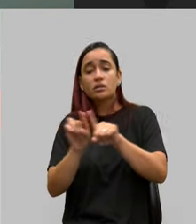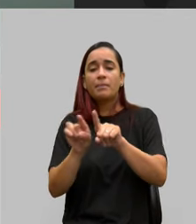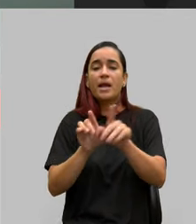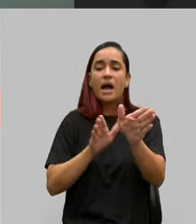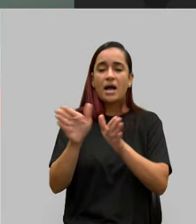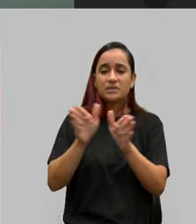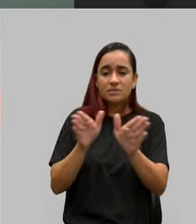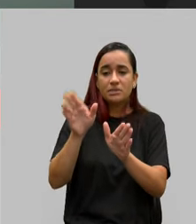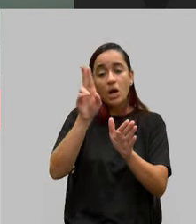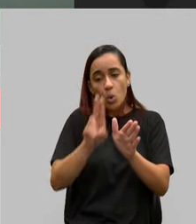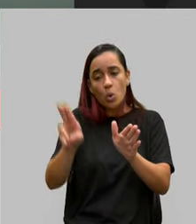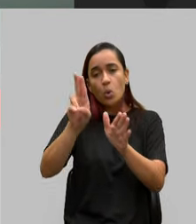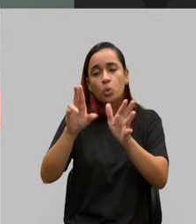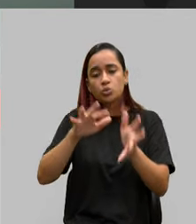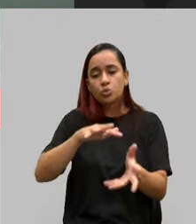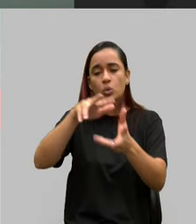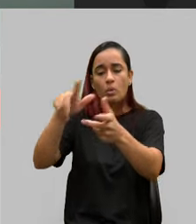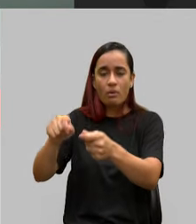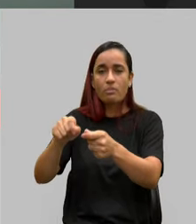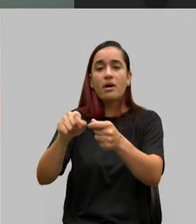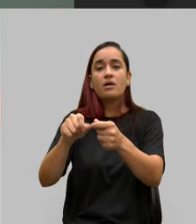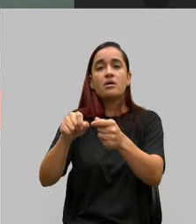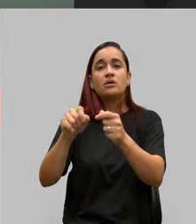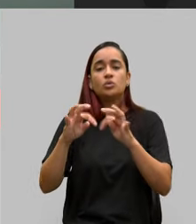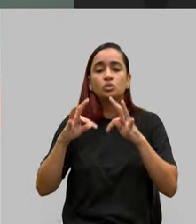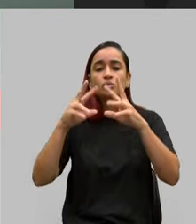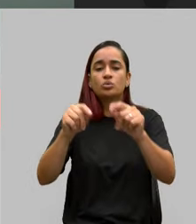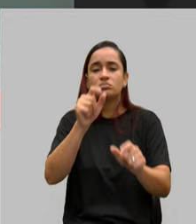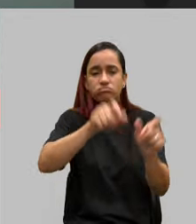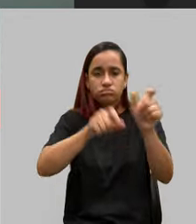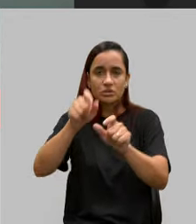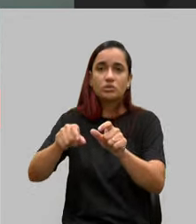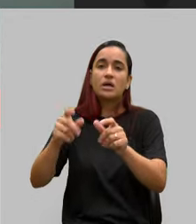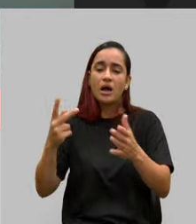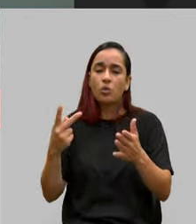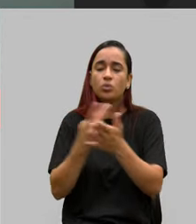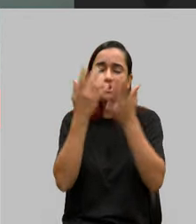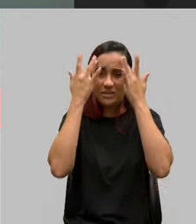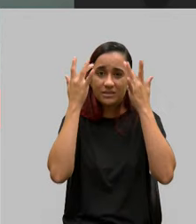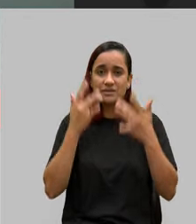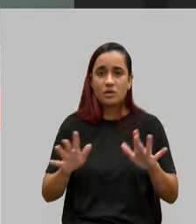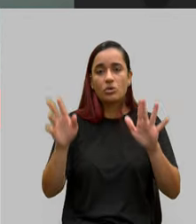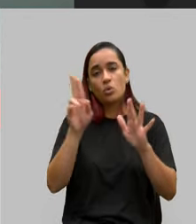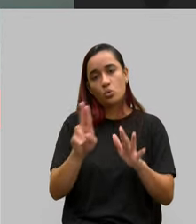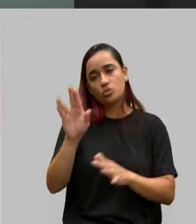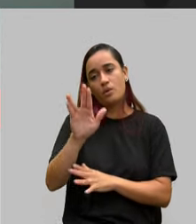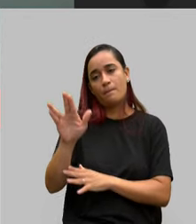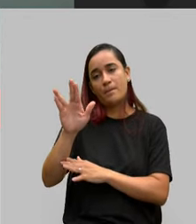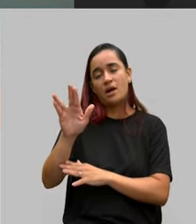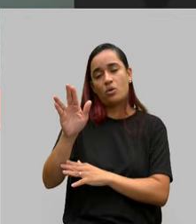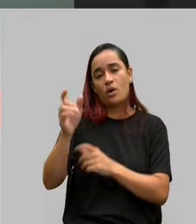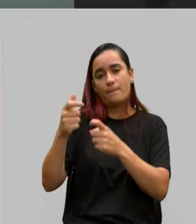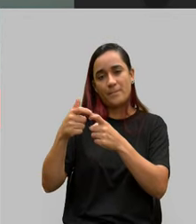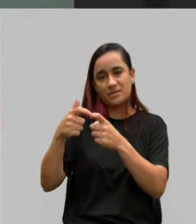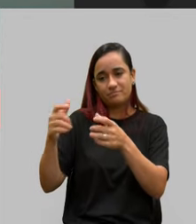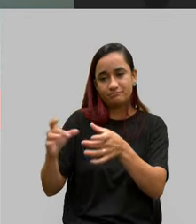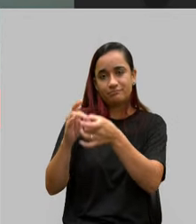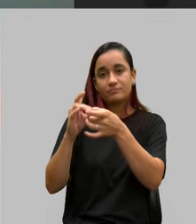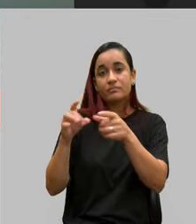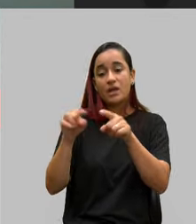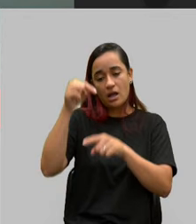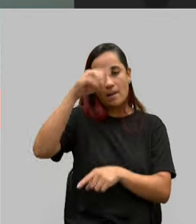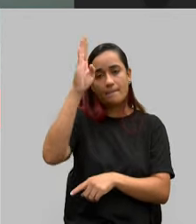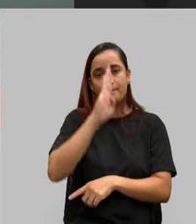universalidade Equidade e integralidade aconteçam nos tratamentos com cannabis medicinal em nosso estado e nosso